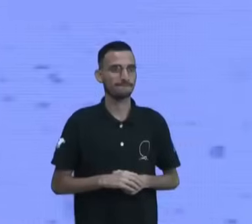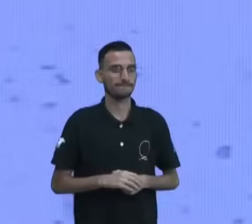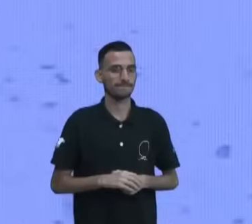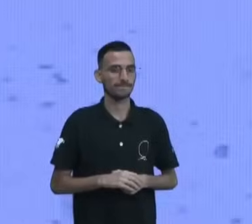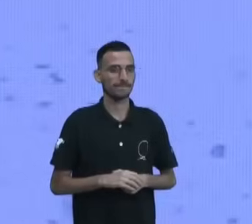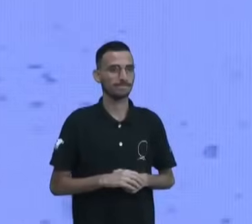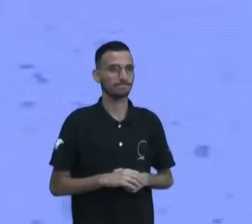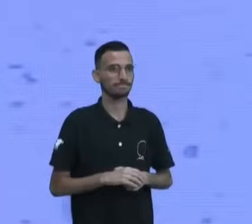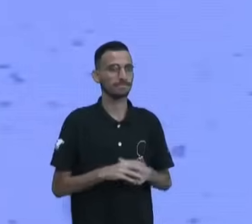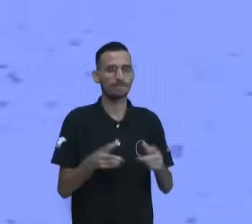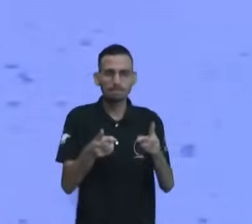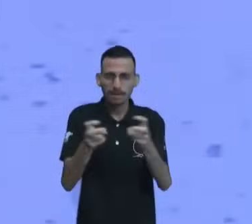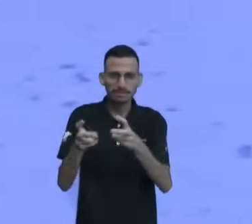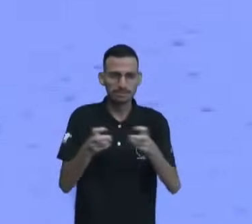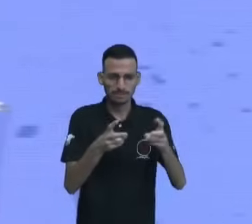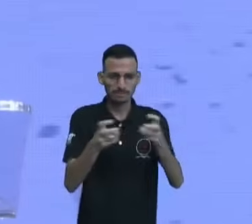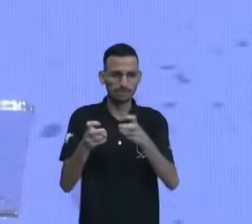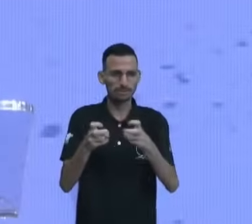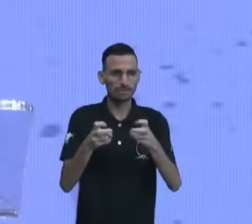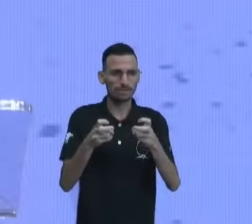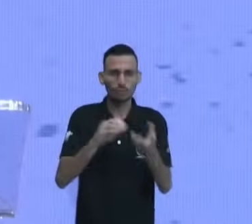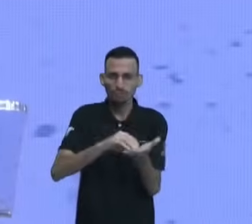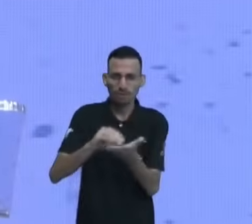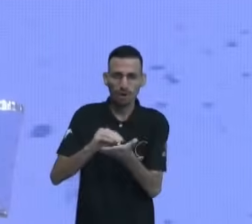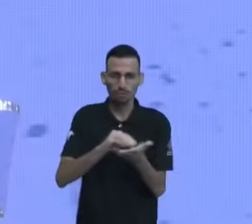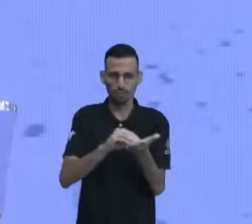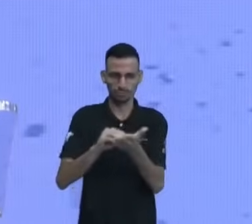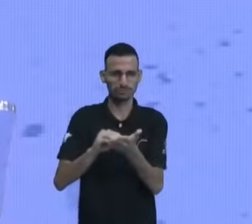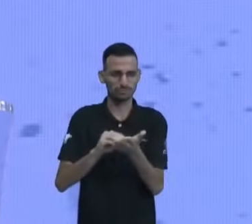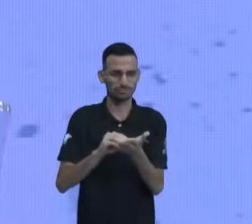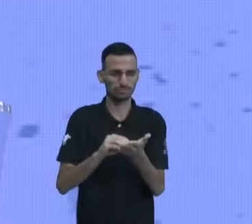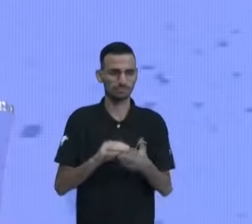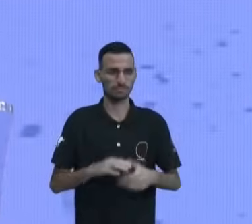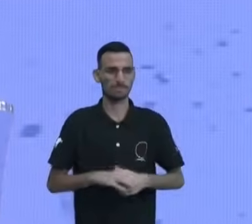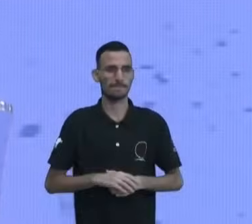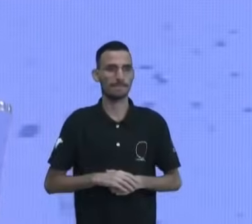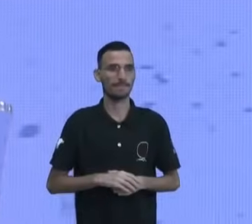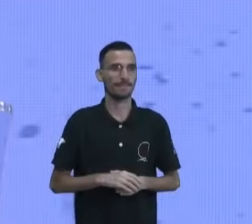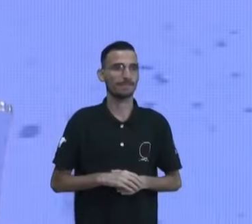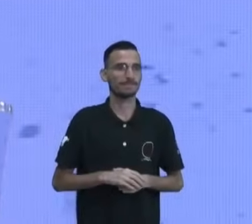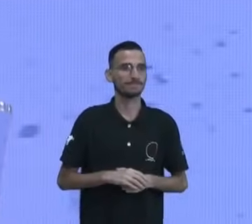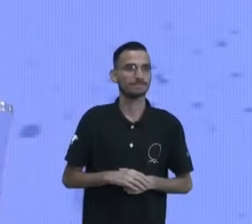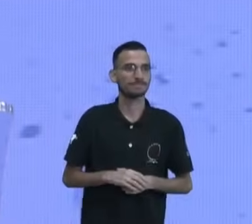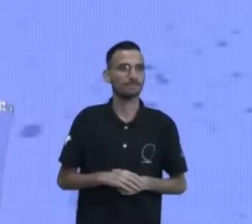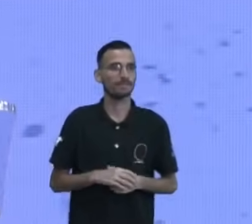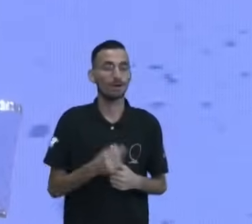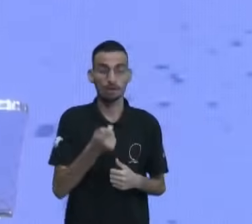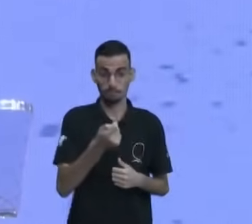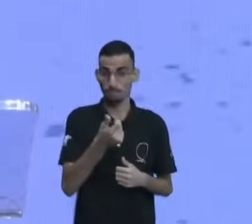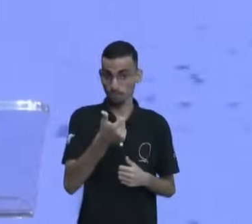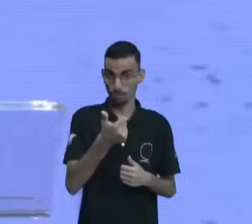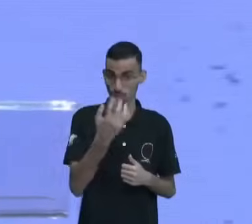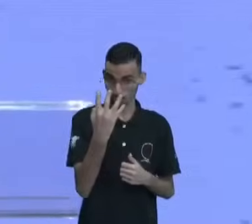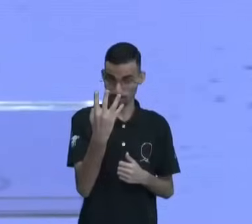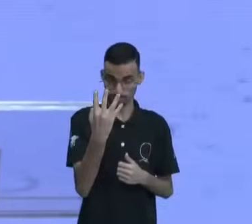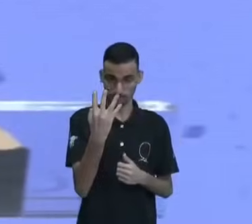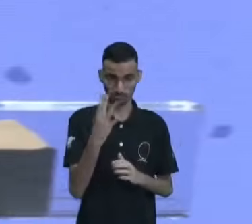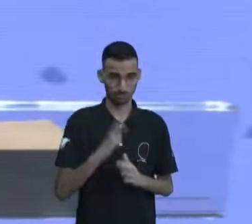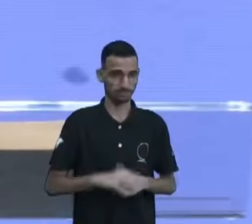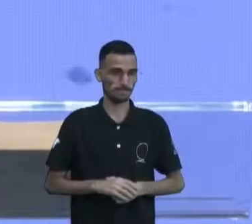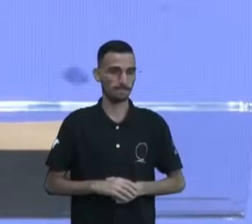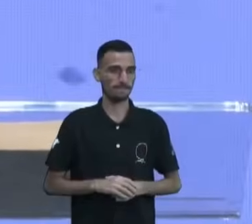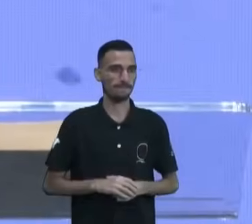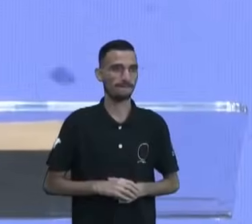várias maneiras mas eu vou te dar quatro dicas quatro dicas número